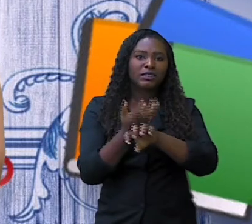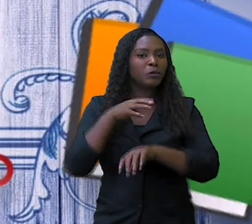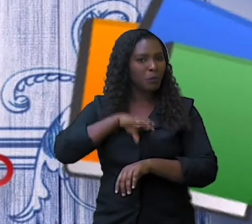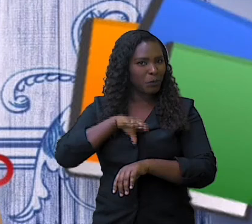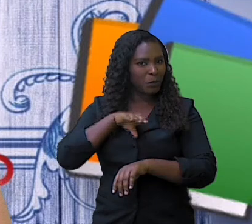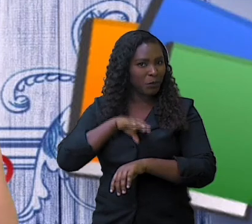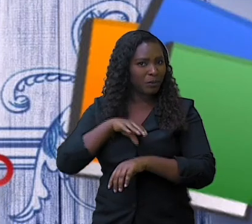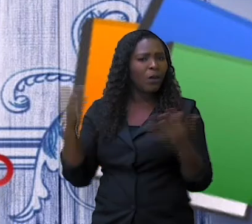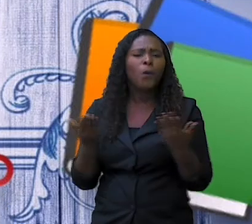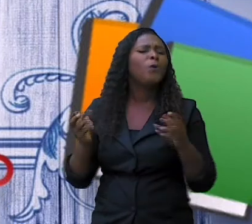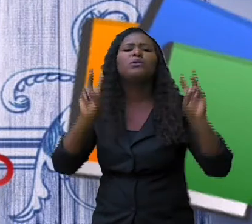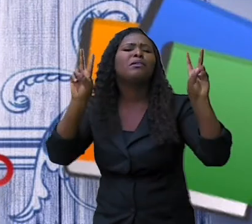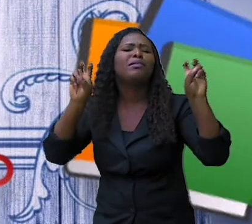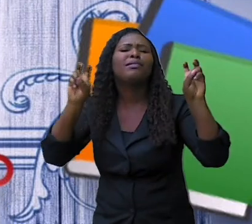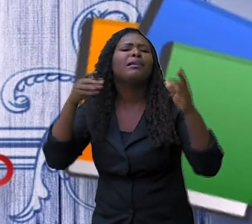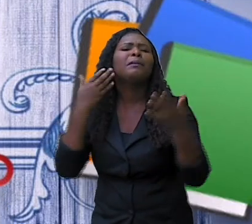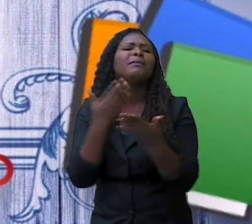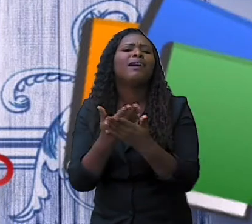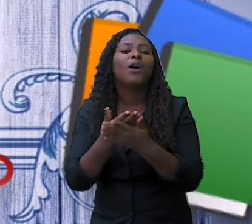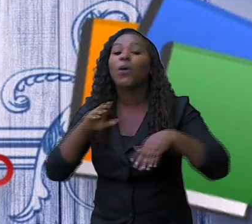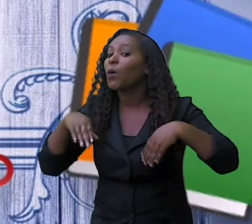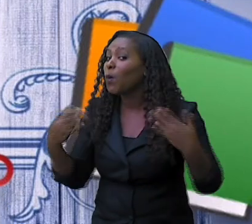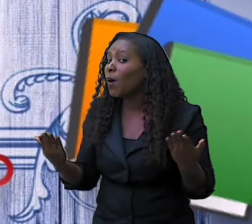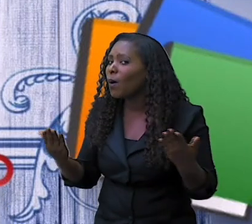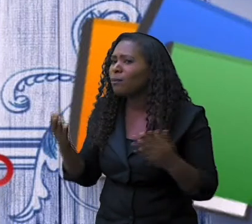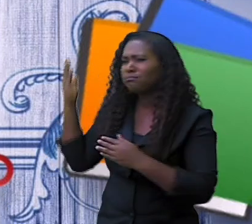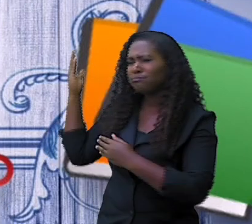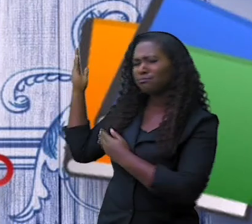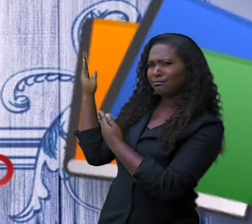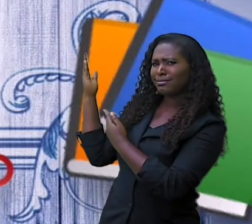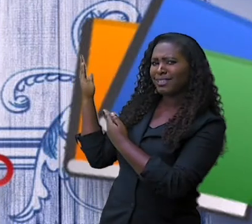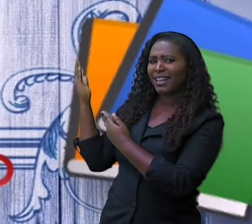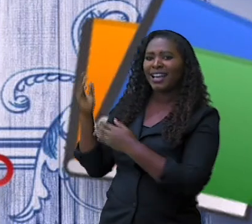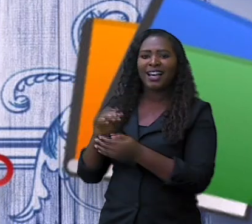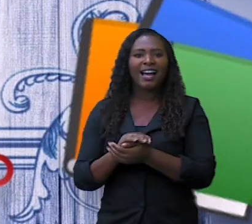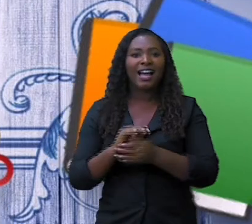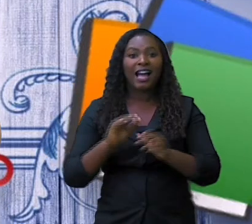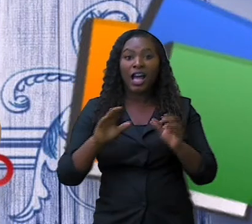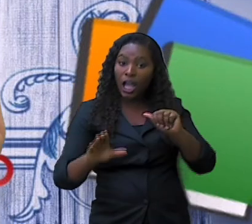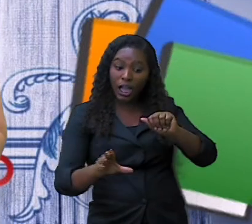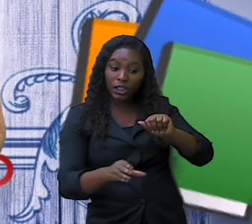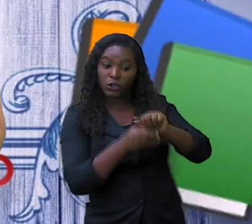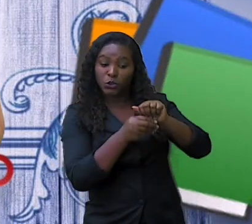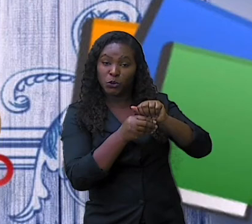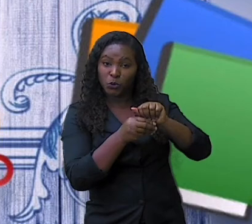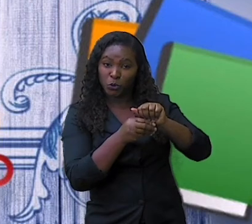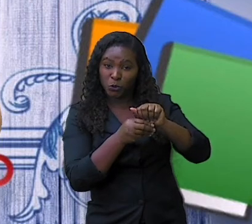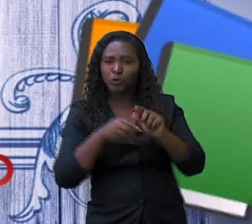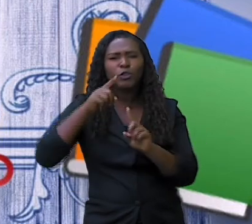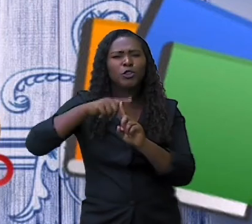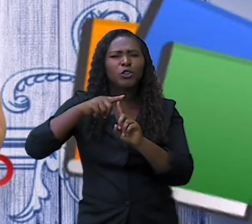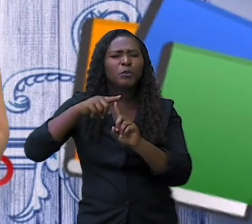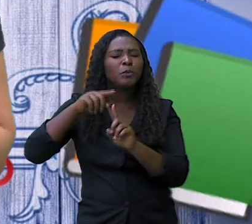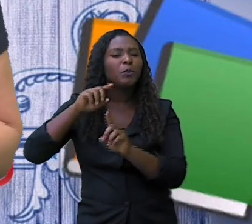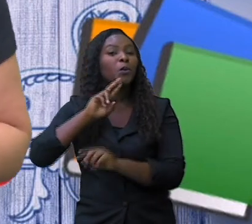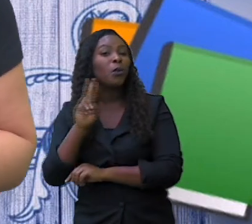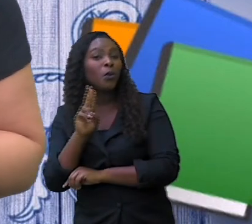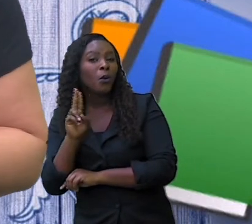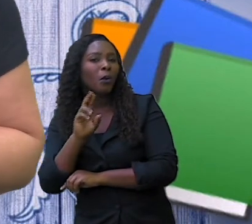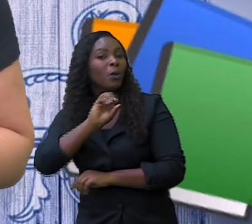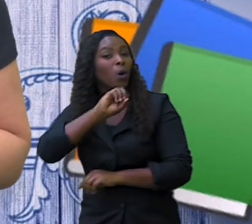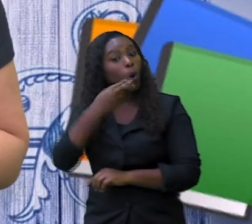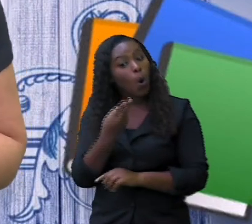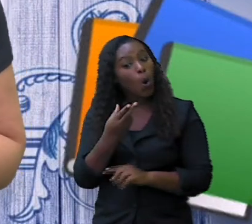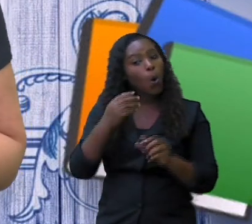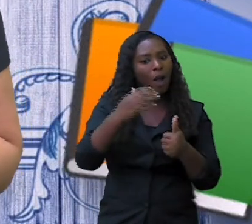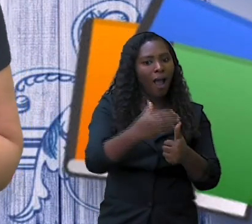sobre adjunto adnominal. Isso mesmo! Bem, nós precisamos aqui destacar alguns termos antes de falar